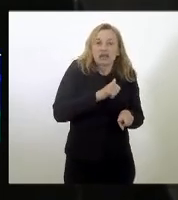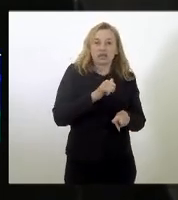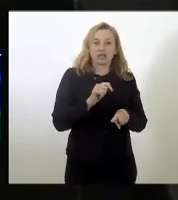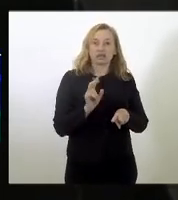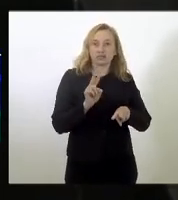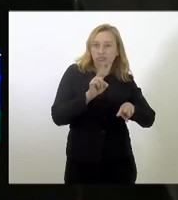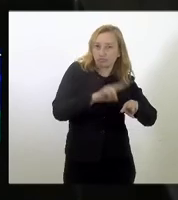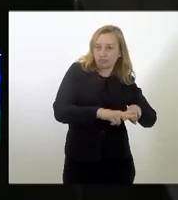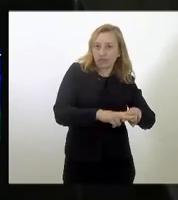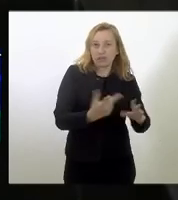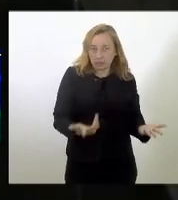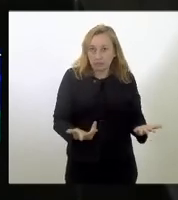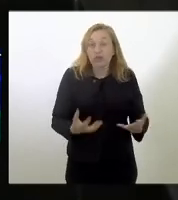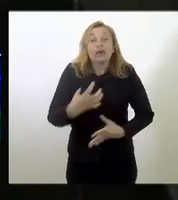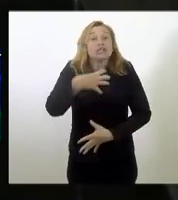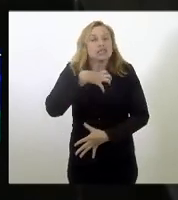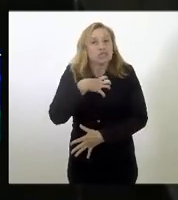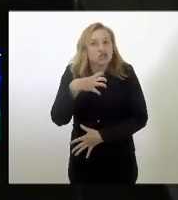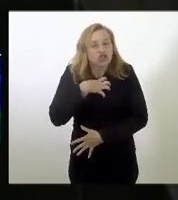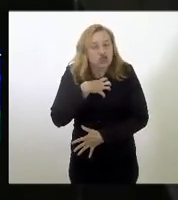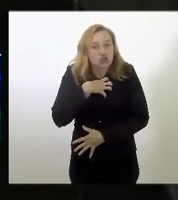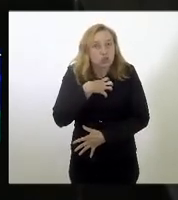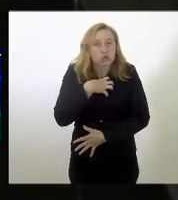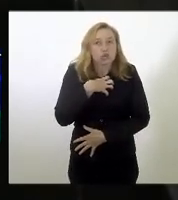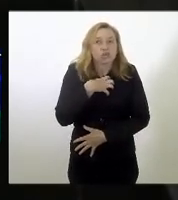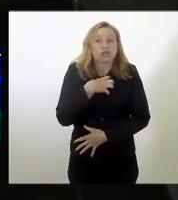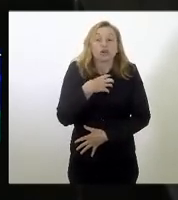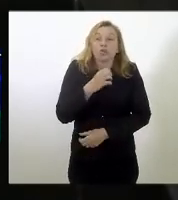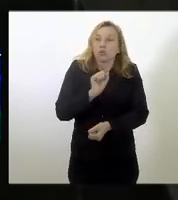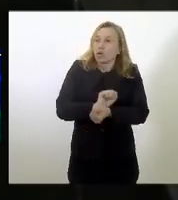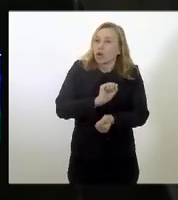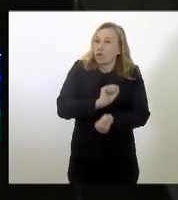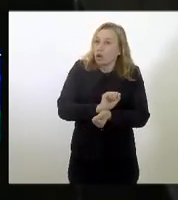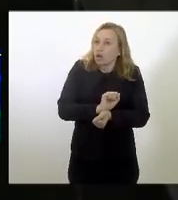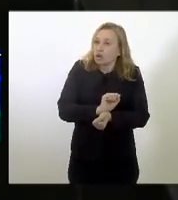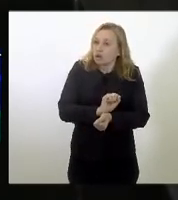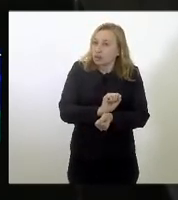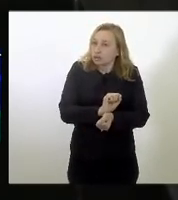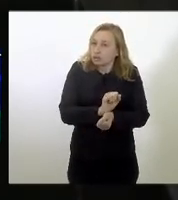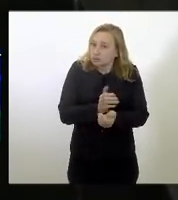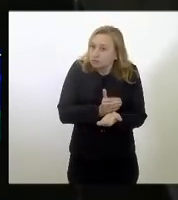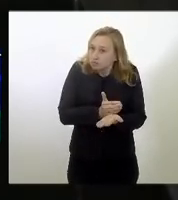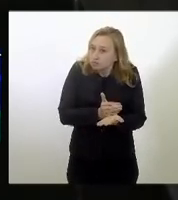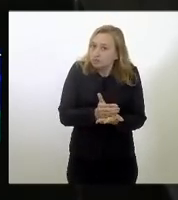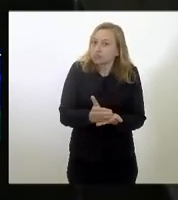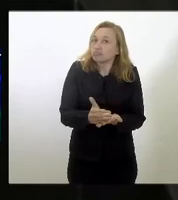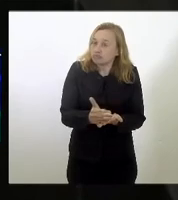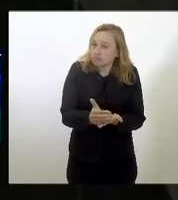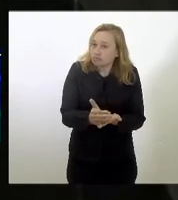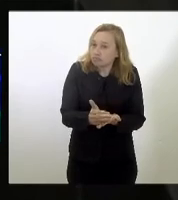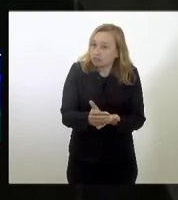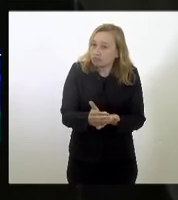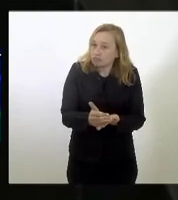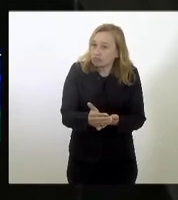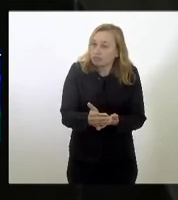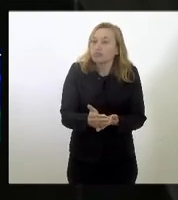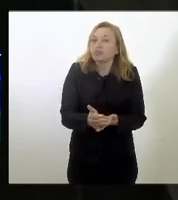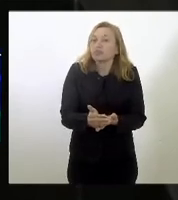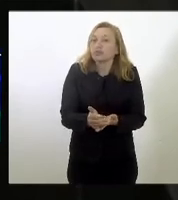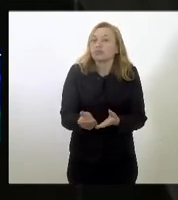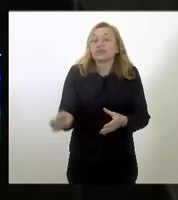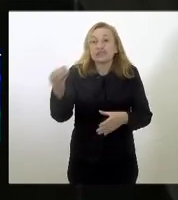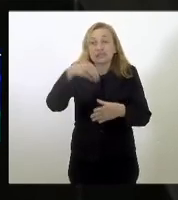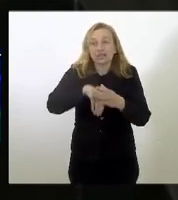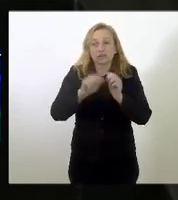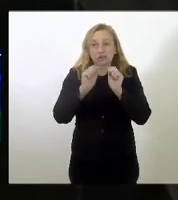mulheres. Então, nesse sentido, a gente está esperando esse processo transcorrer dentro da Assembleia Legislativa para